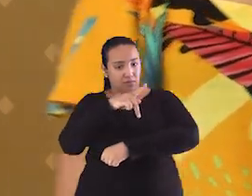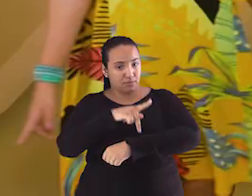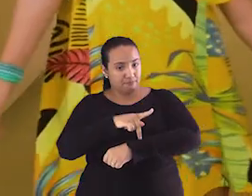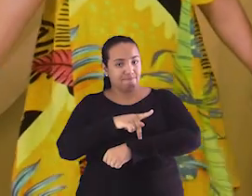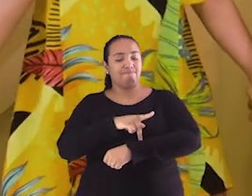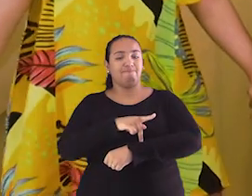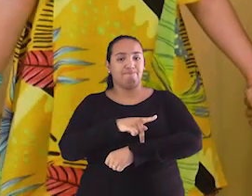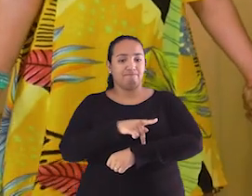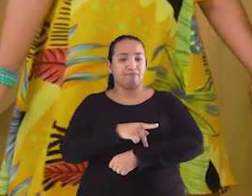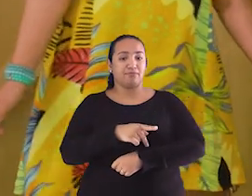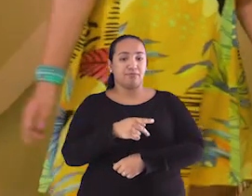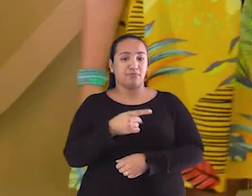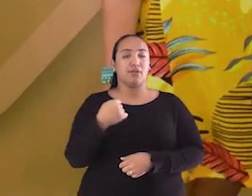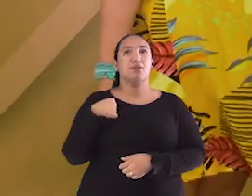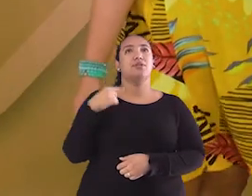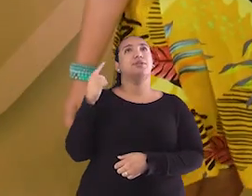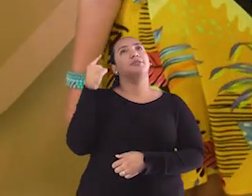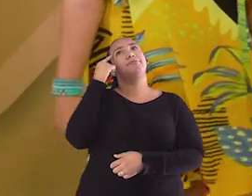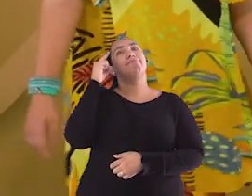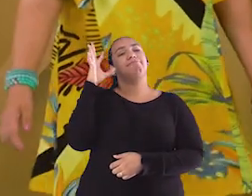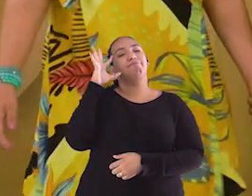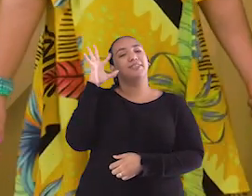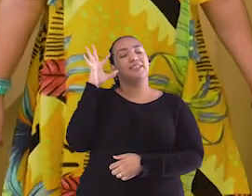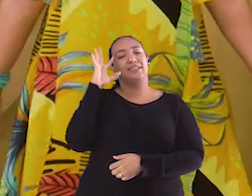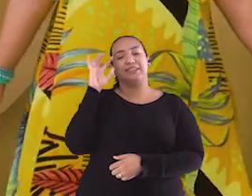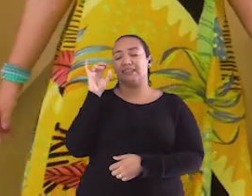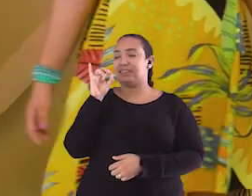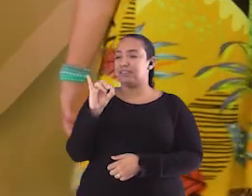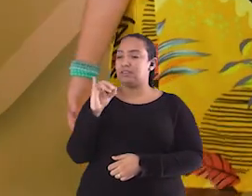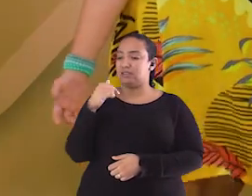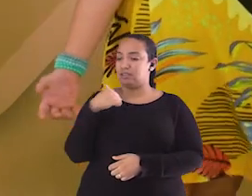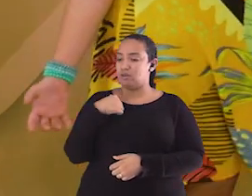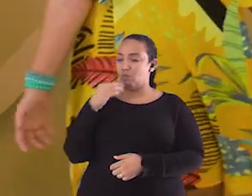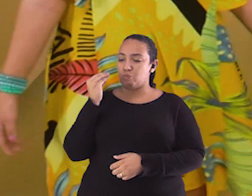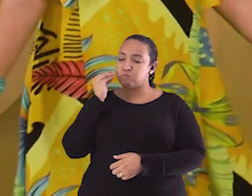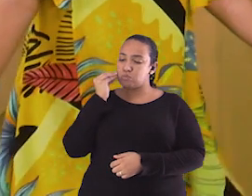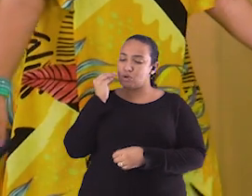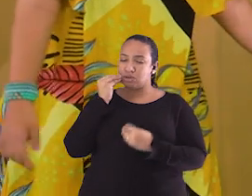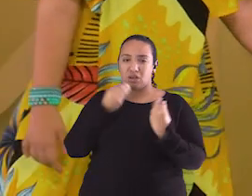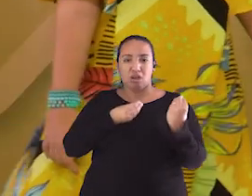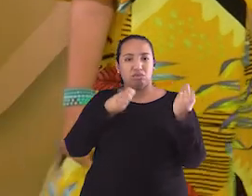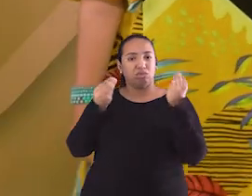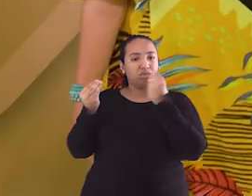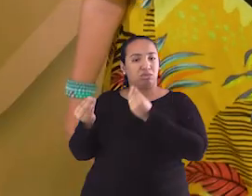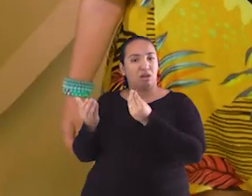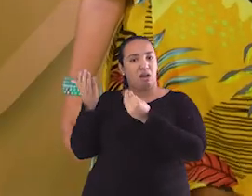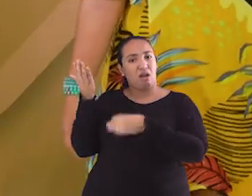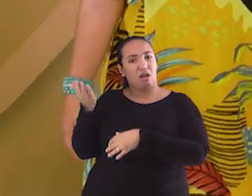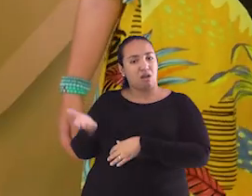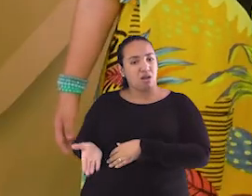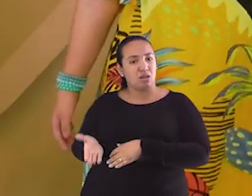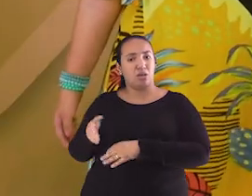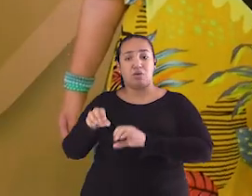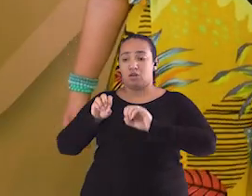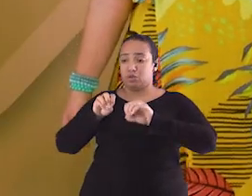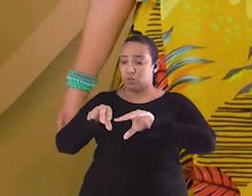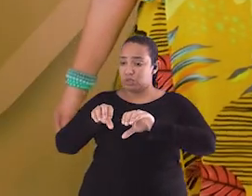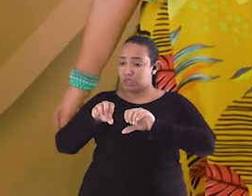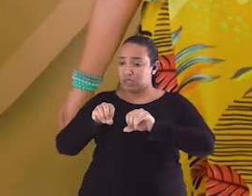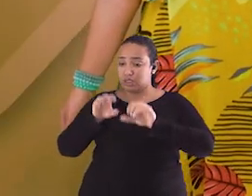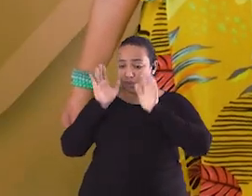sabe, eu pensava, se eu der uma oportunidade à Isabela, uma